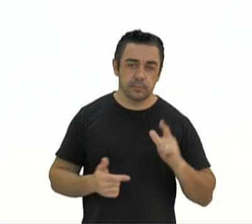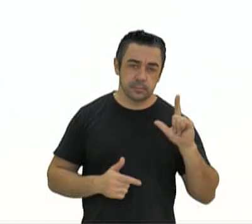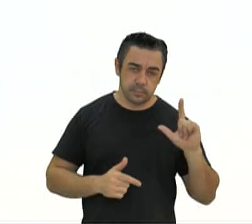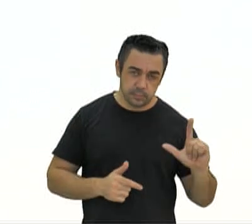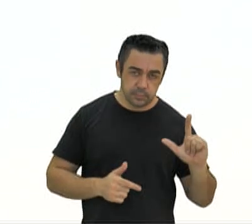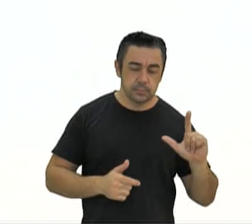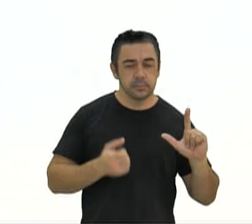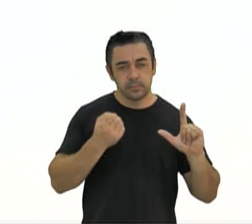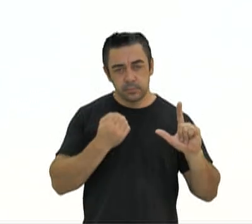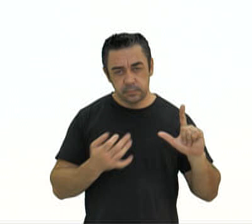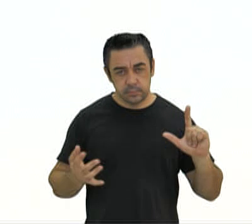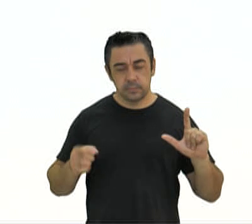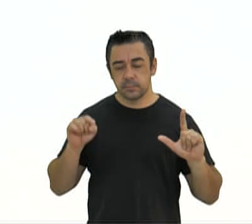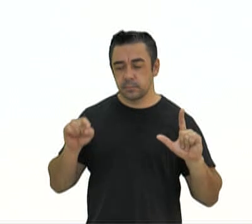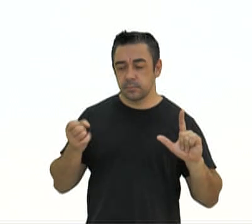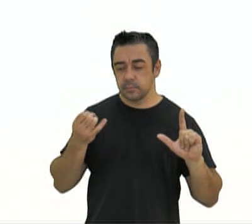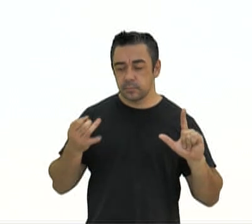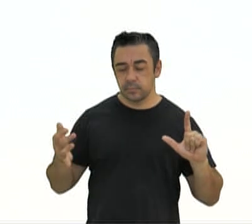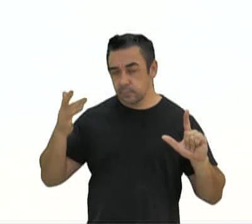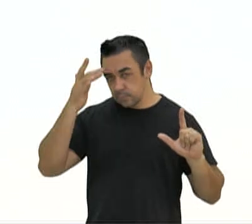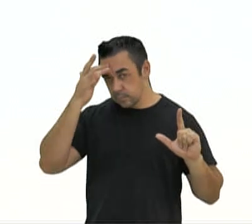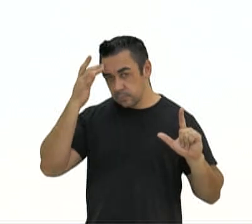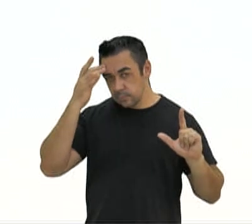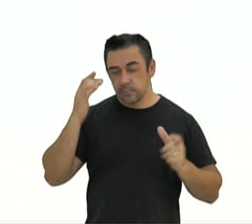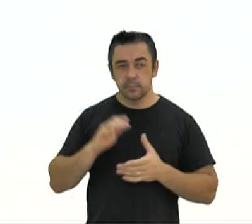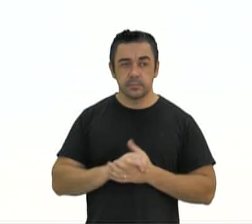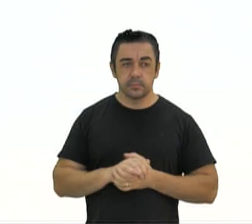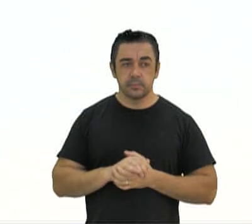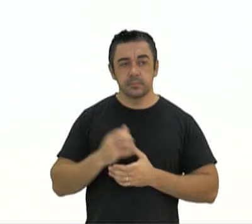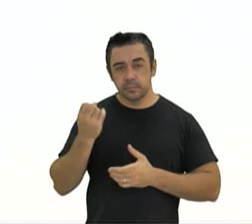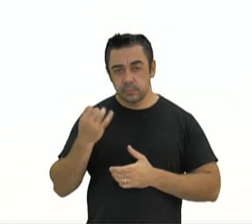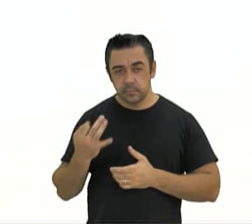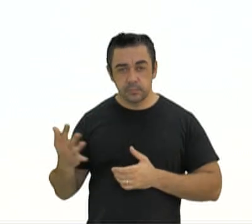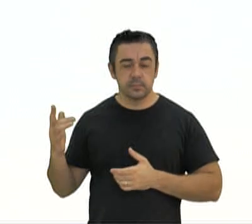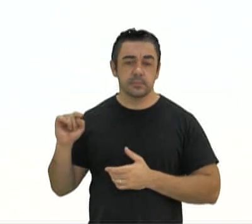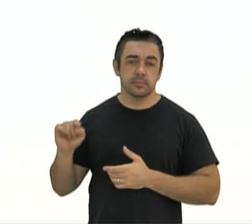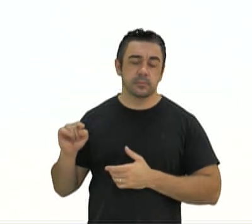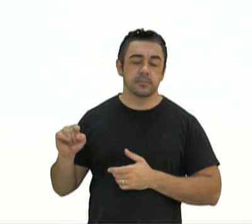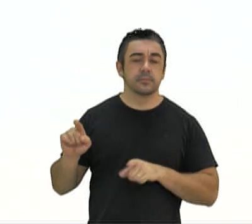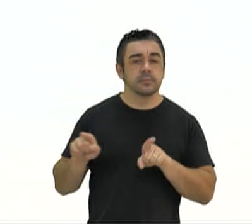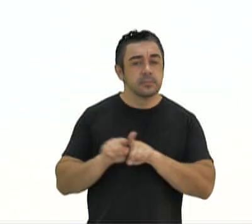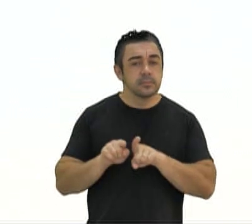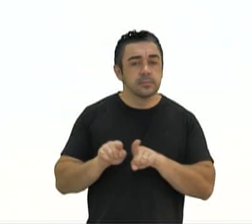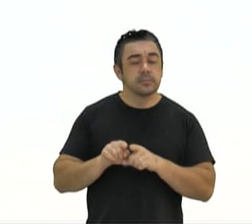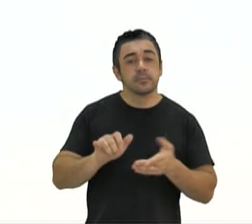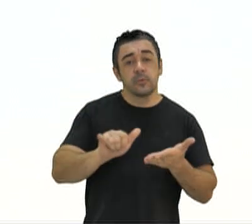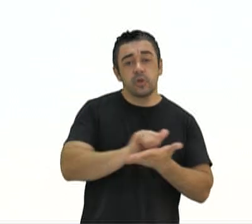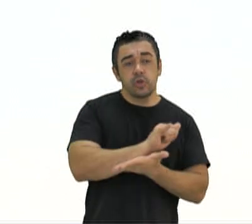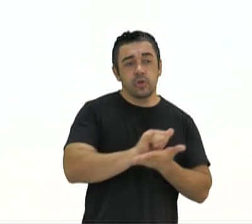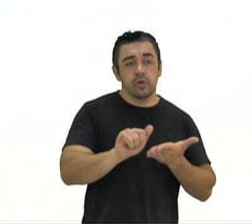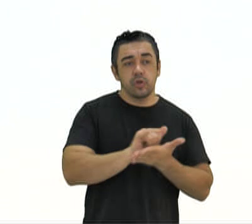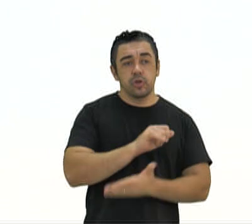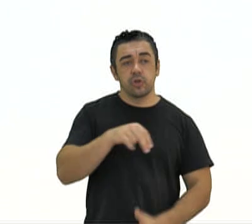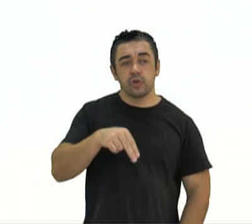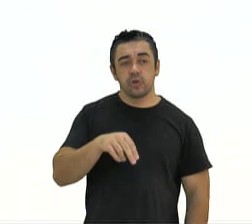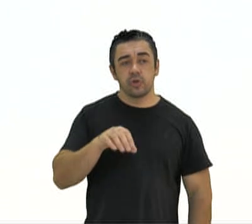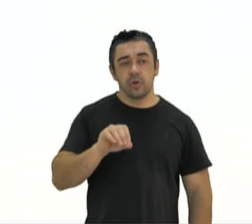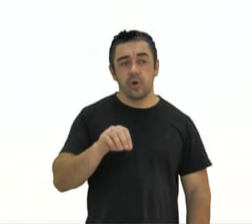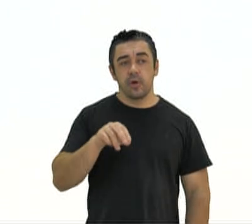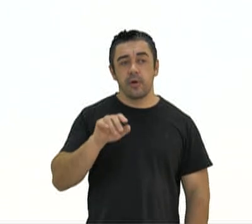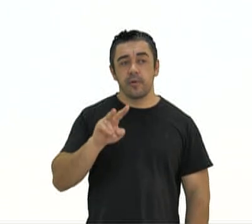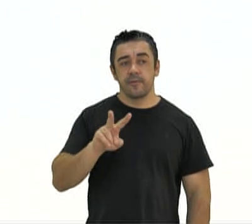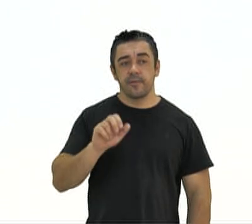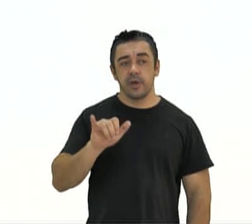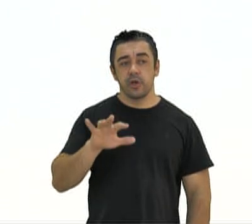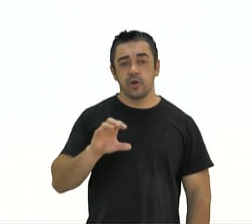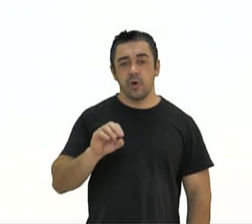por uma quantidade X de curitibanos e por uma quantidade X de nova-iorquinos. Então, a gente vai montar 2 funções aqui, uma